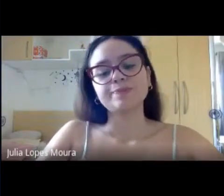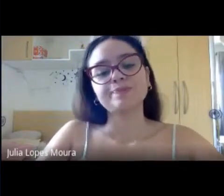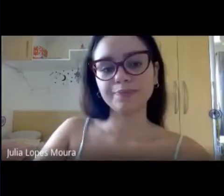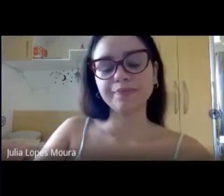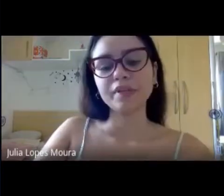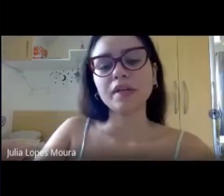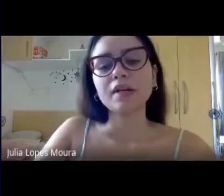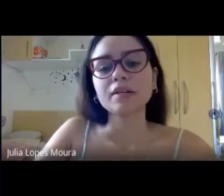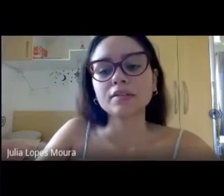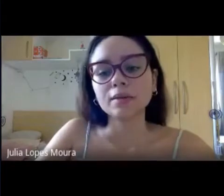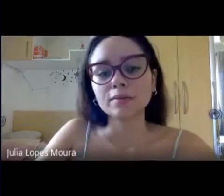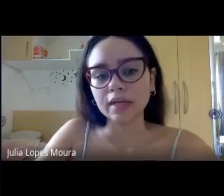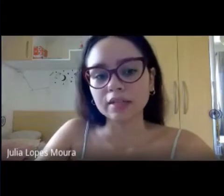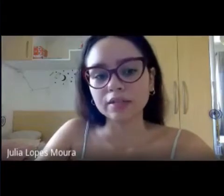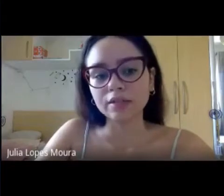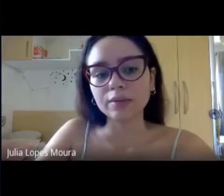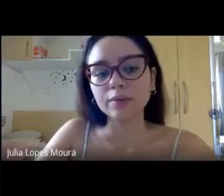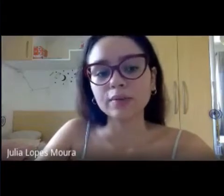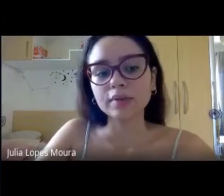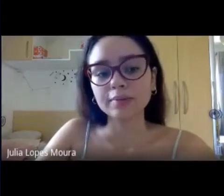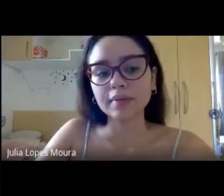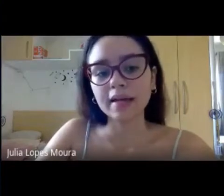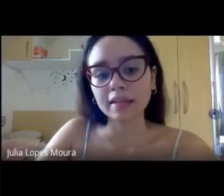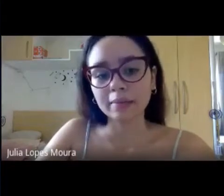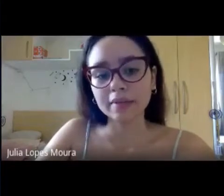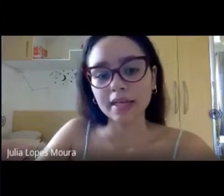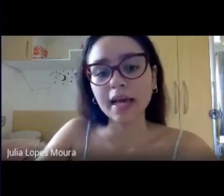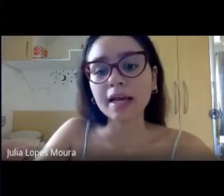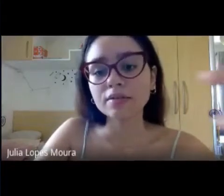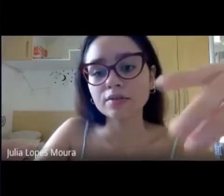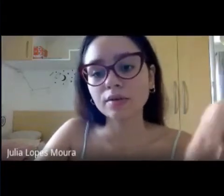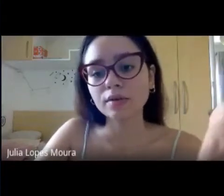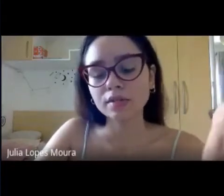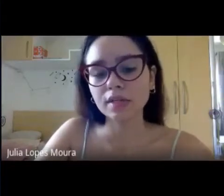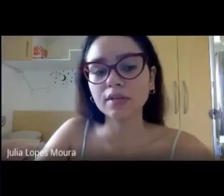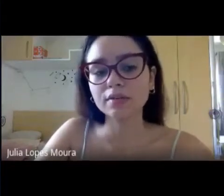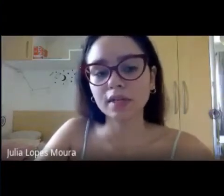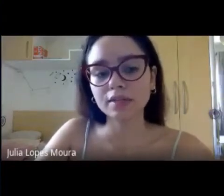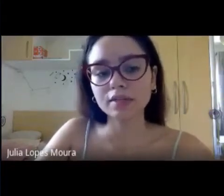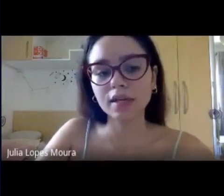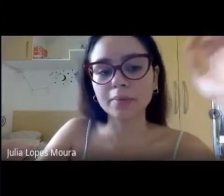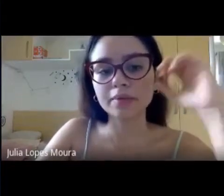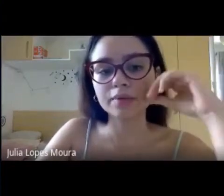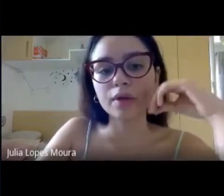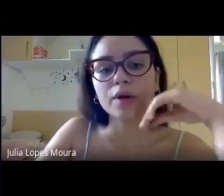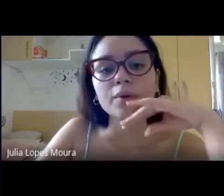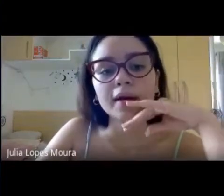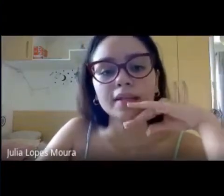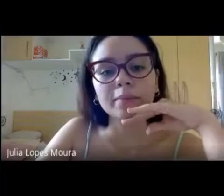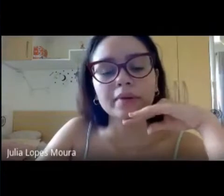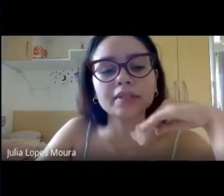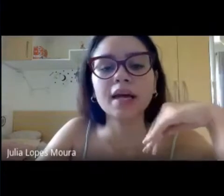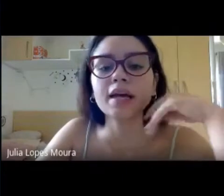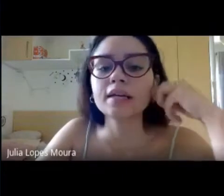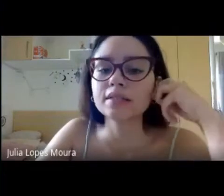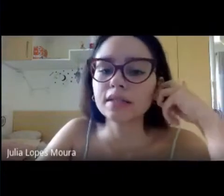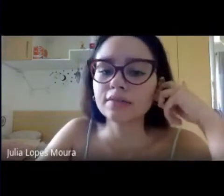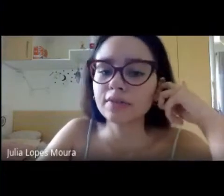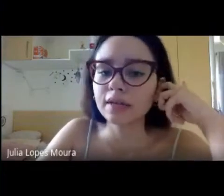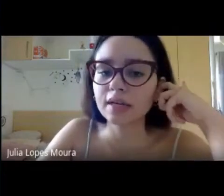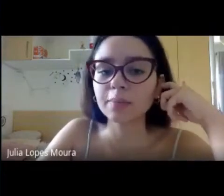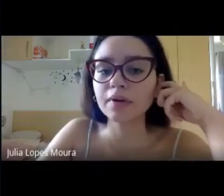COVID. São três: o RT-PCR, sorologia e os testes rápidos. O RT-PCR,